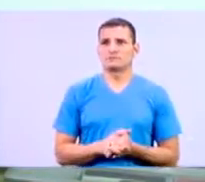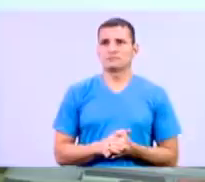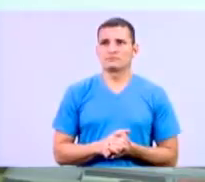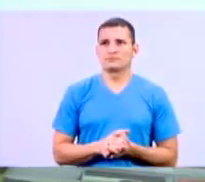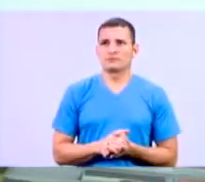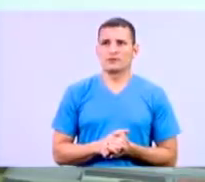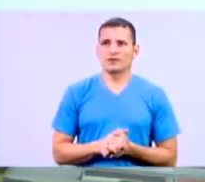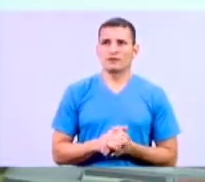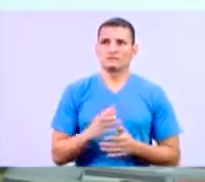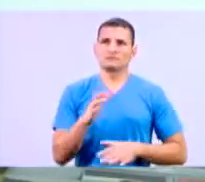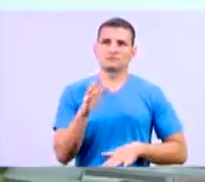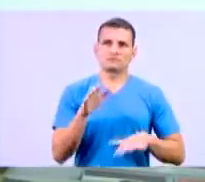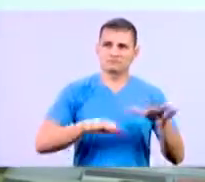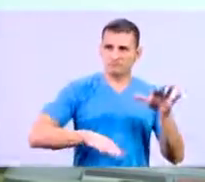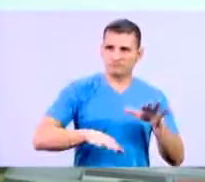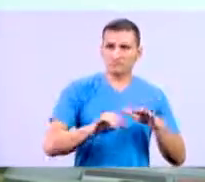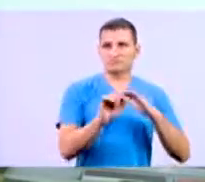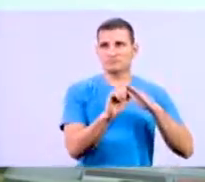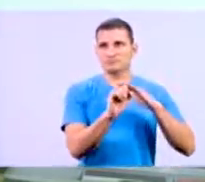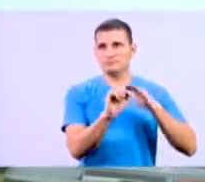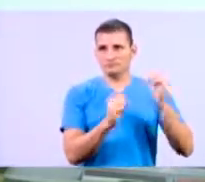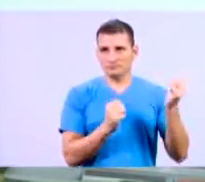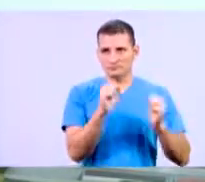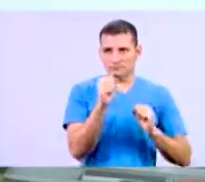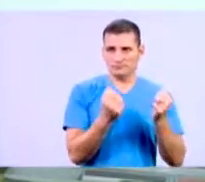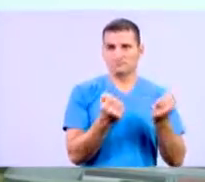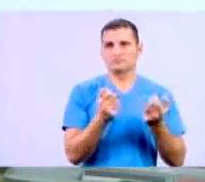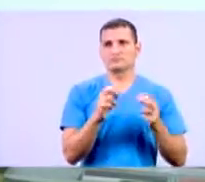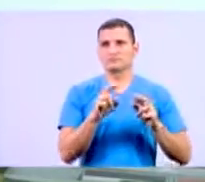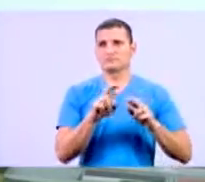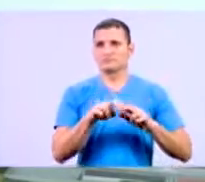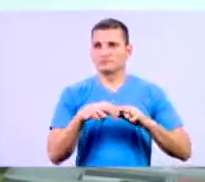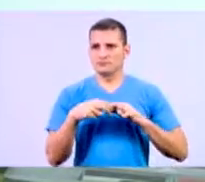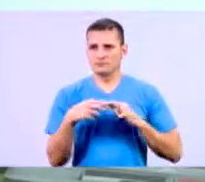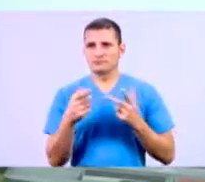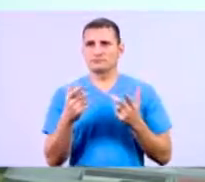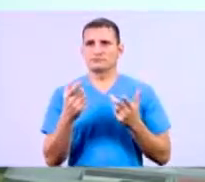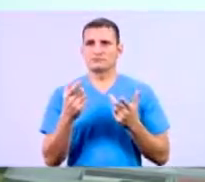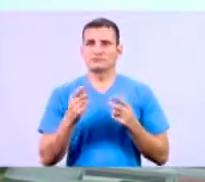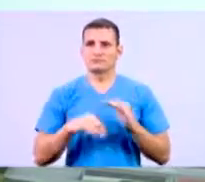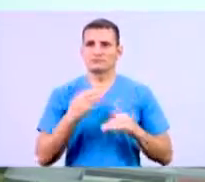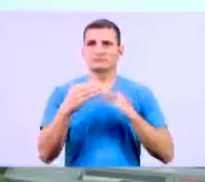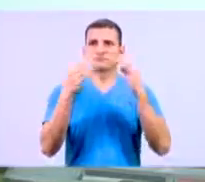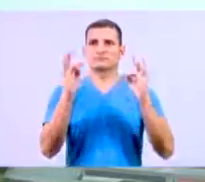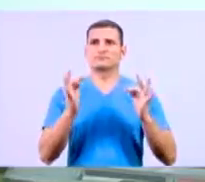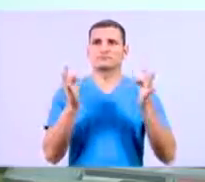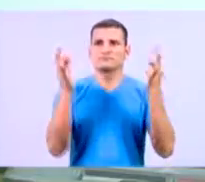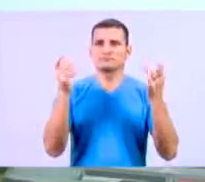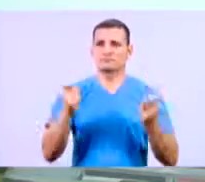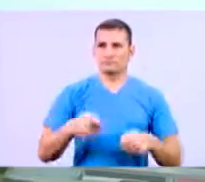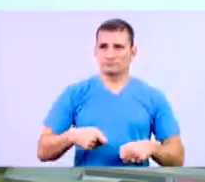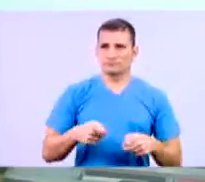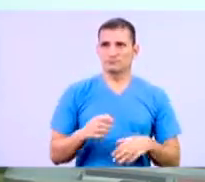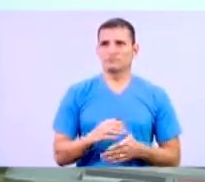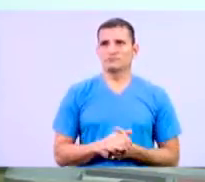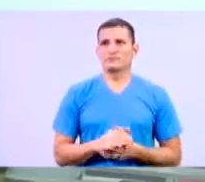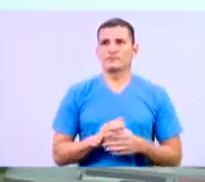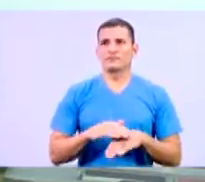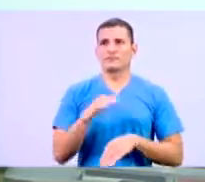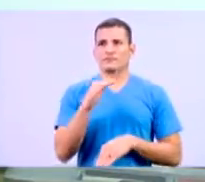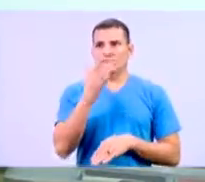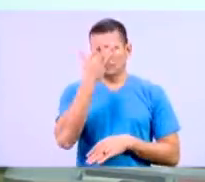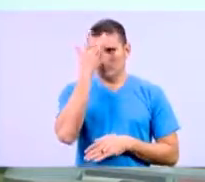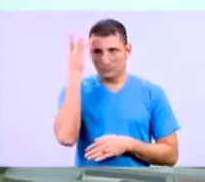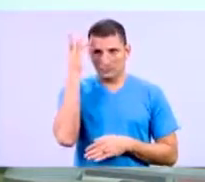desses fabricantes. Com isso permite o desenvolvimento da tecnologia, permite que mais pessoas dominem